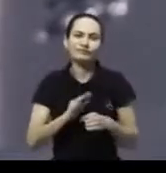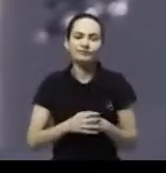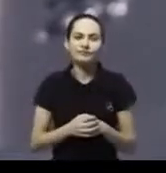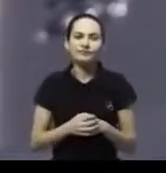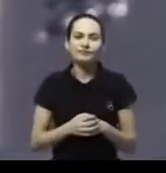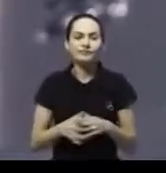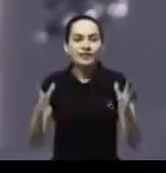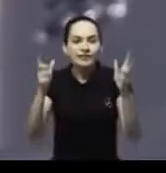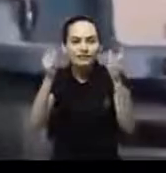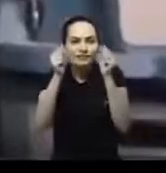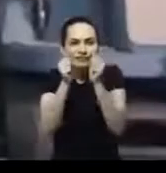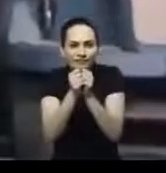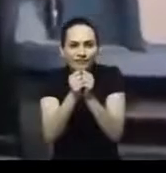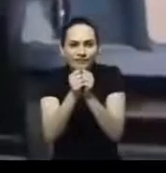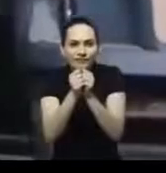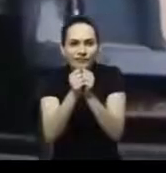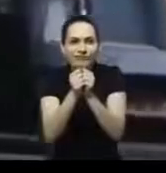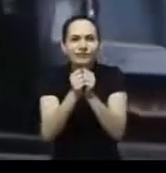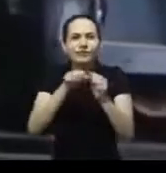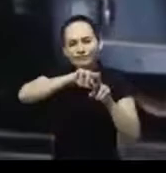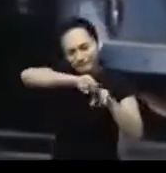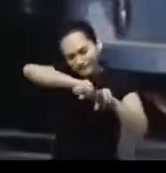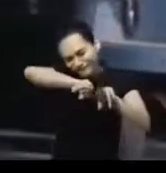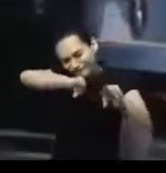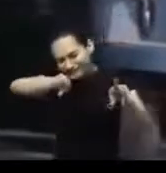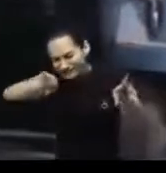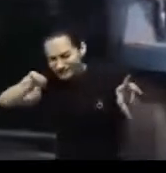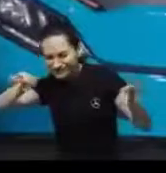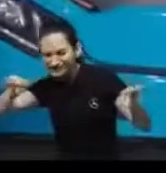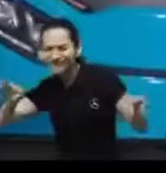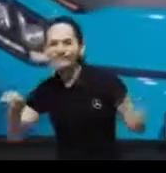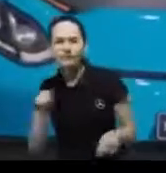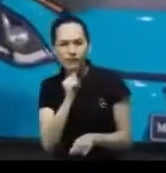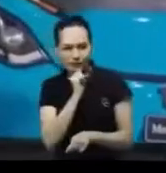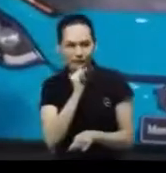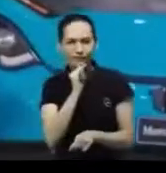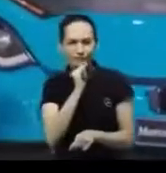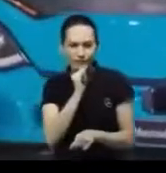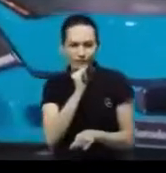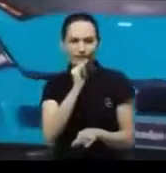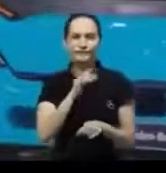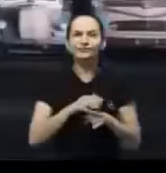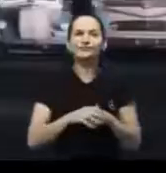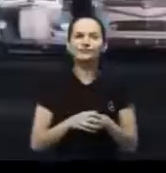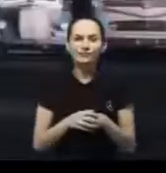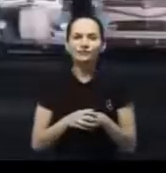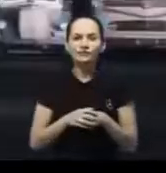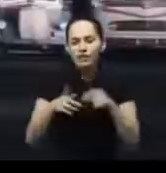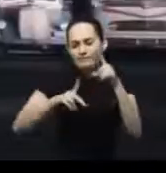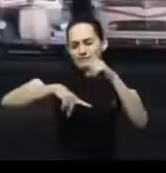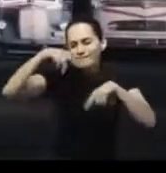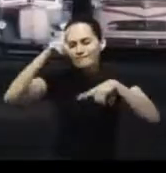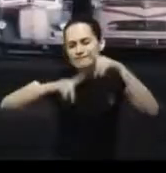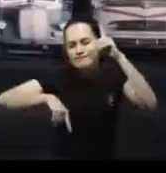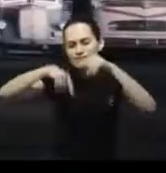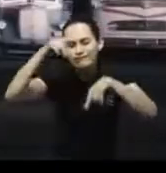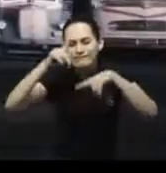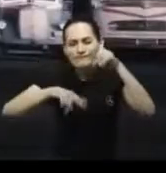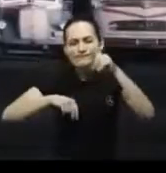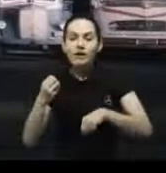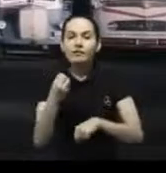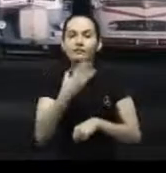e junto com Accelo Atego e axor compõem uma linha de produtos